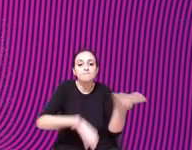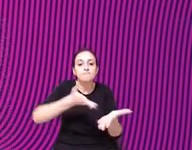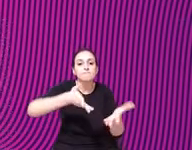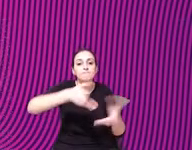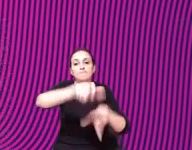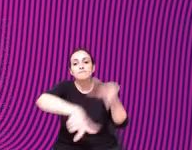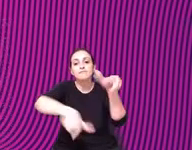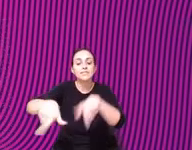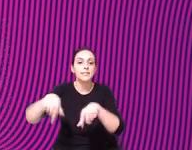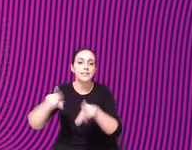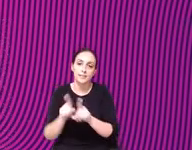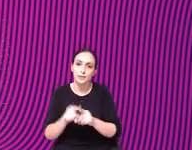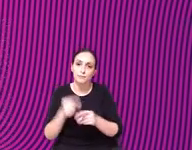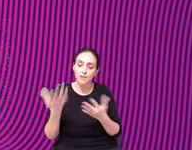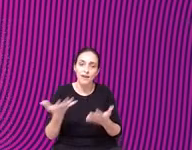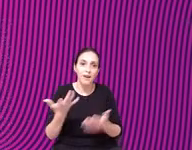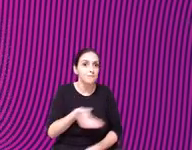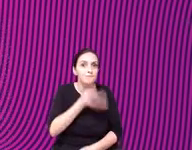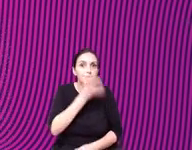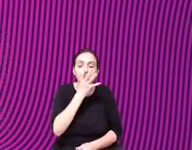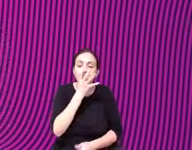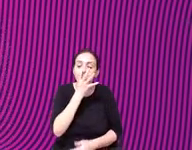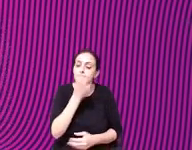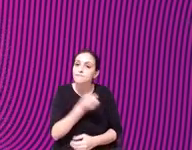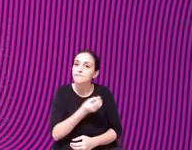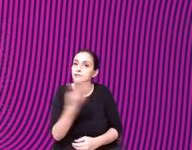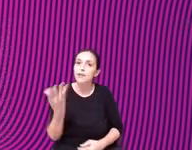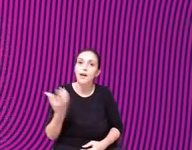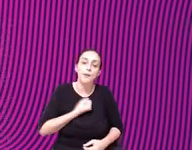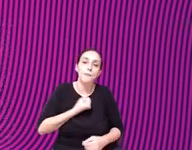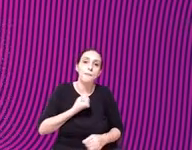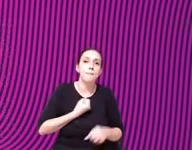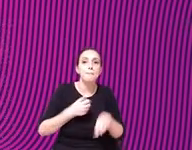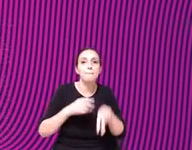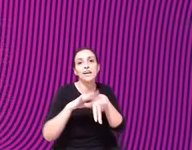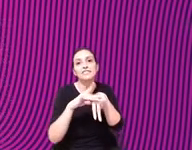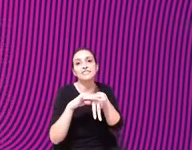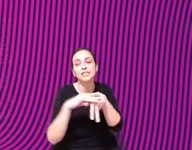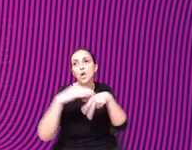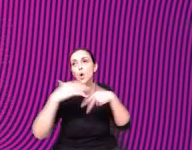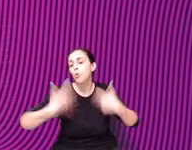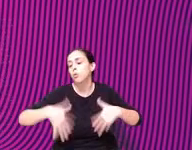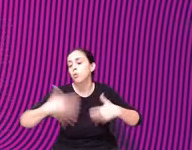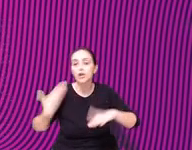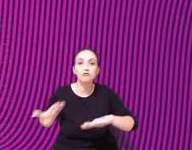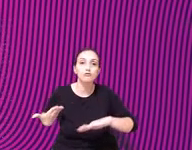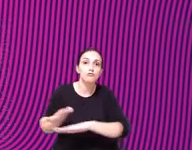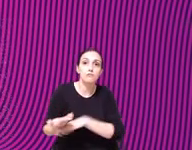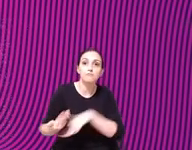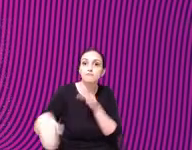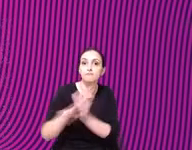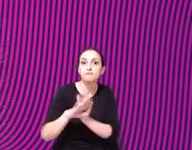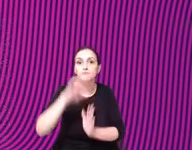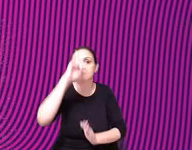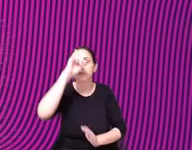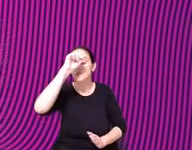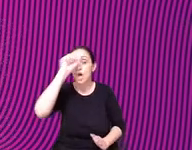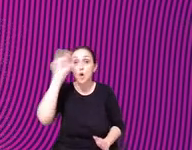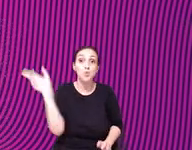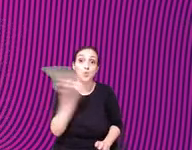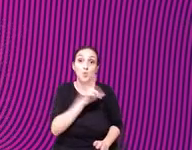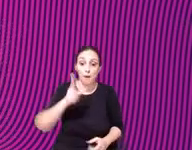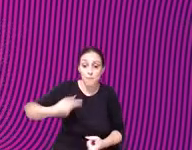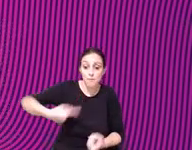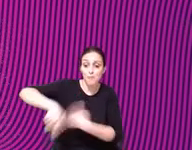também. É impressionante o número de pacientes que chegam nos hospitais, em nossos hospitais, numa urgência dialítica,